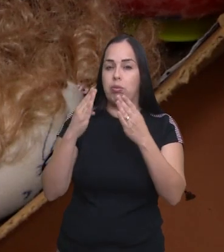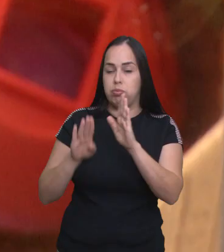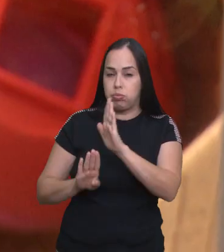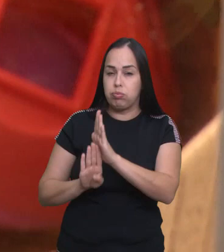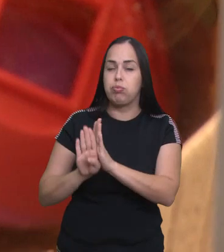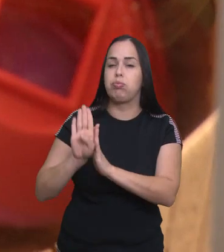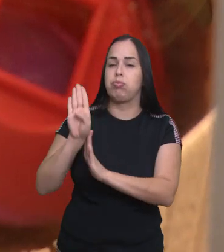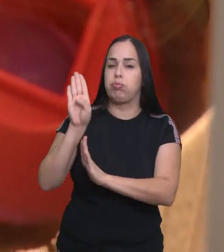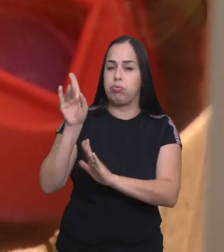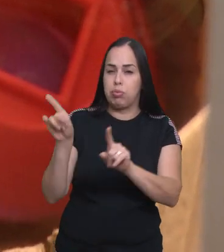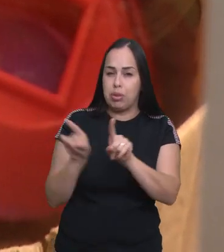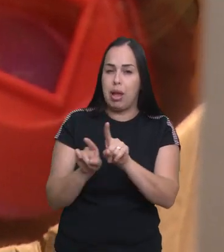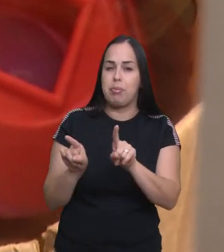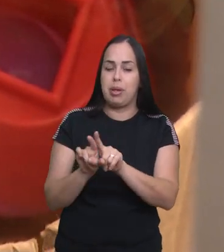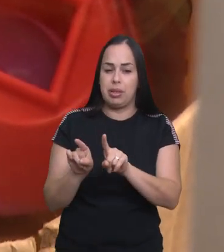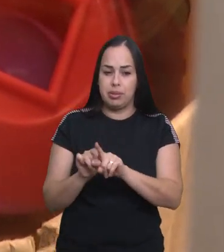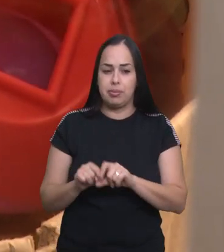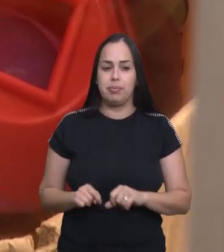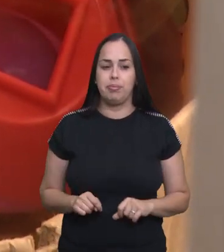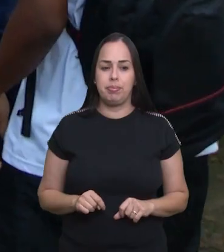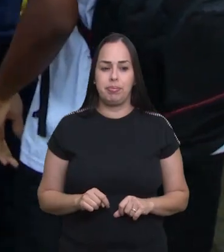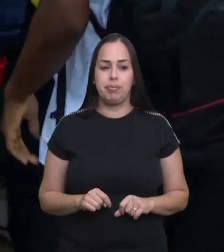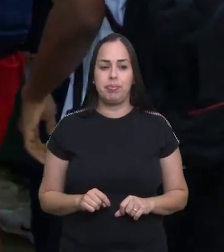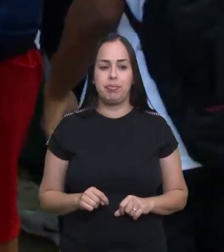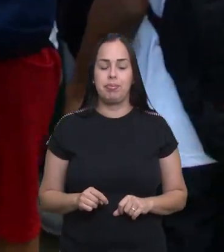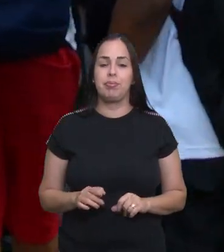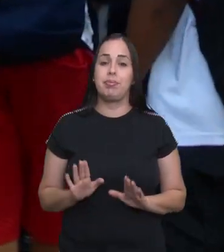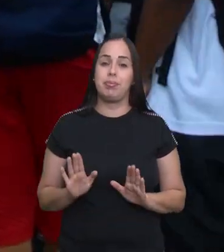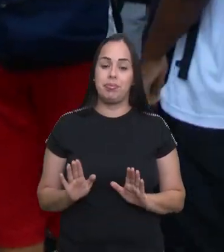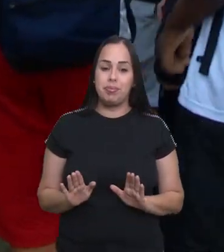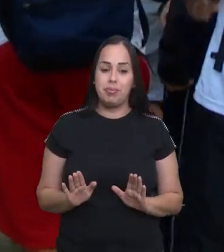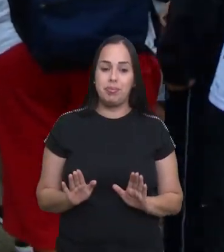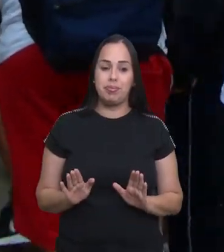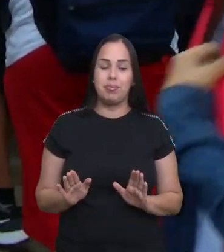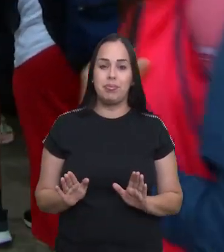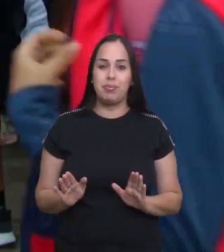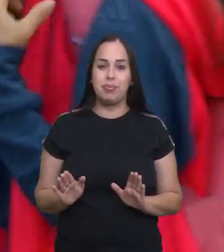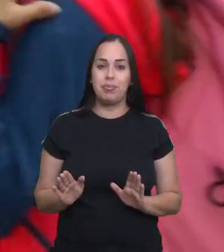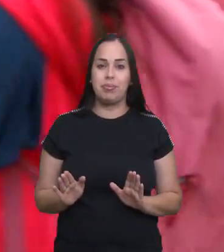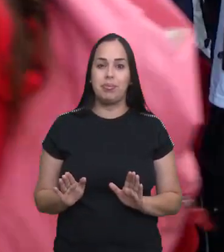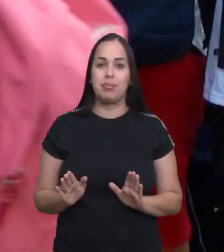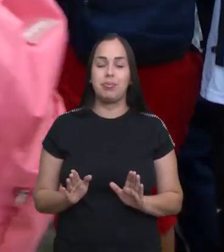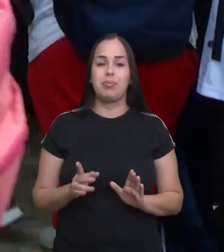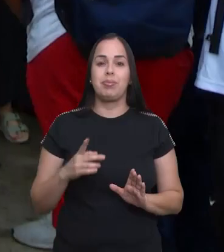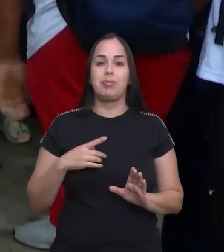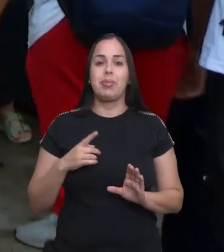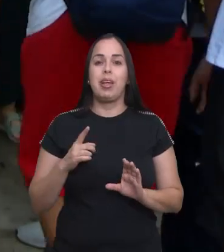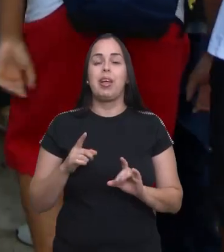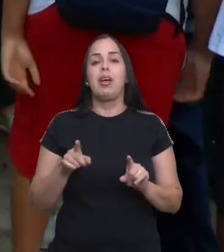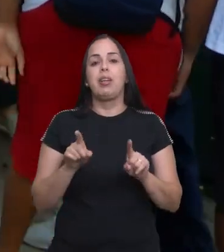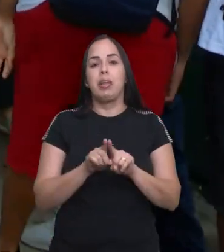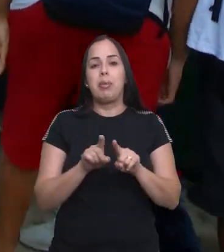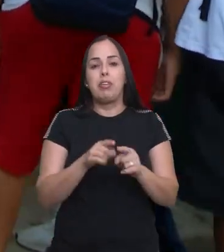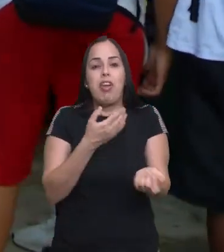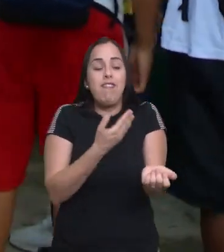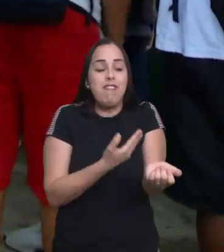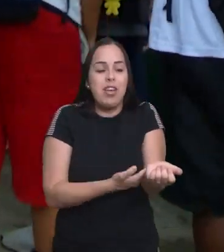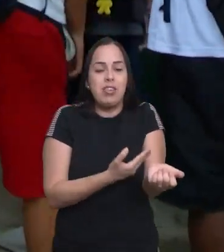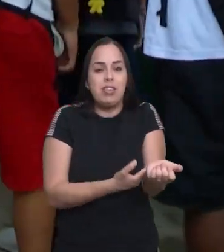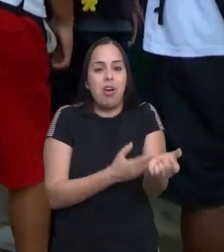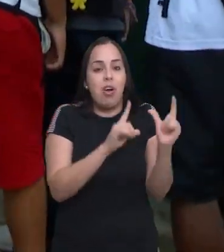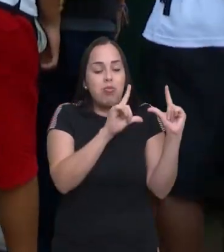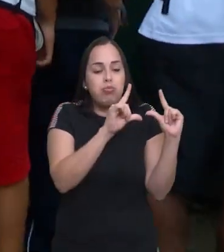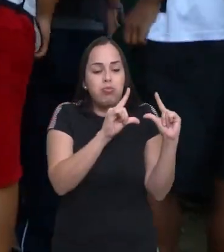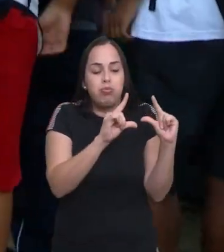que registraram aumento de uma para outra. Na contramão desses números, os casos de dependência química entre